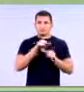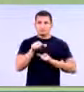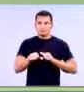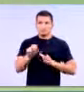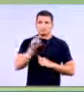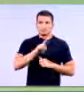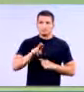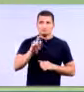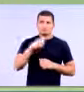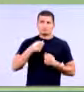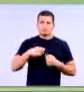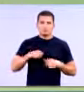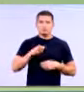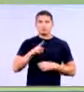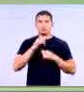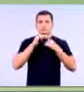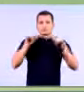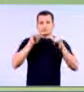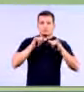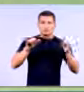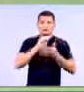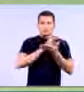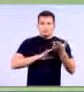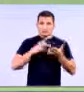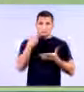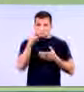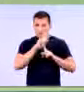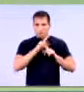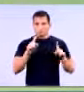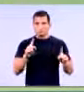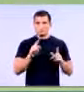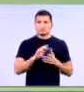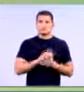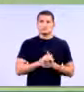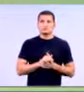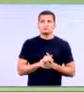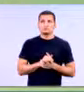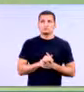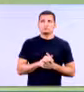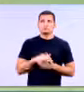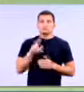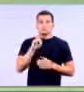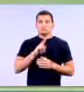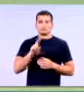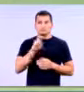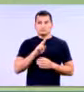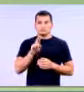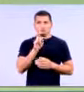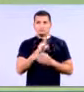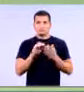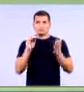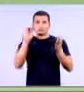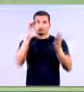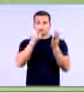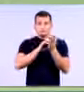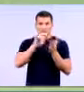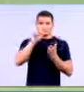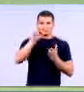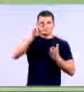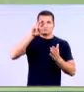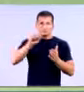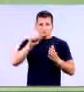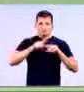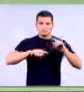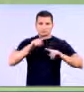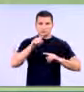usando ou divulgando partes dos textos que não são suas. O usuário, né, ao inserir materiais no ambiente virtual,